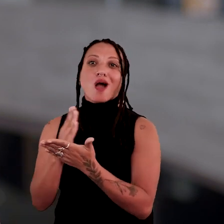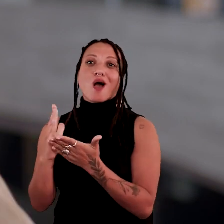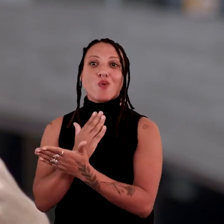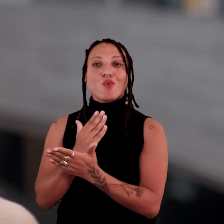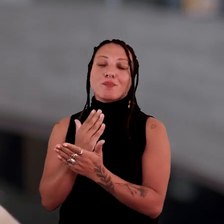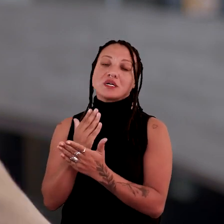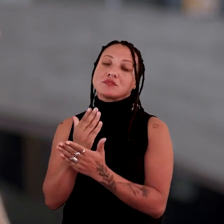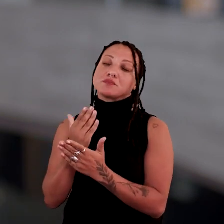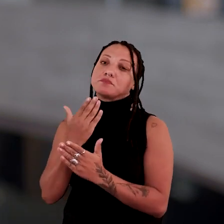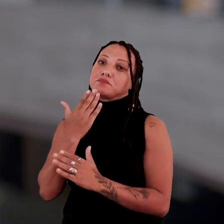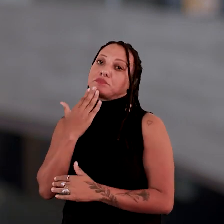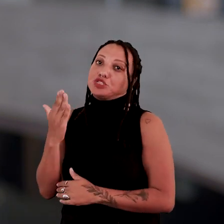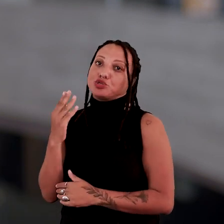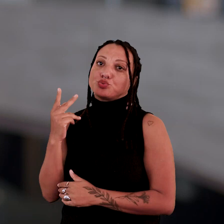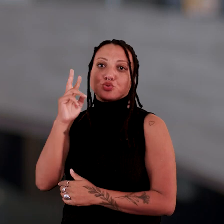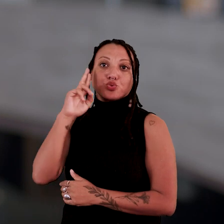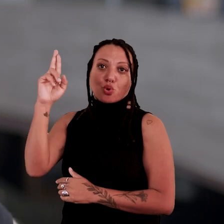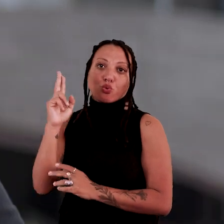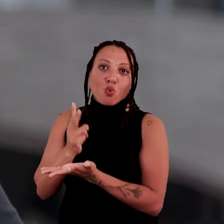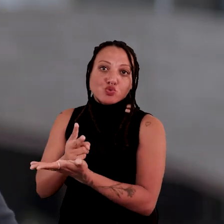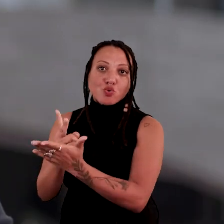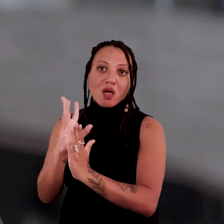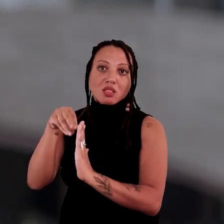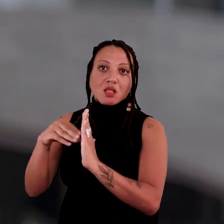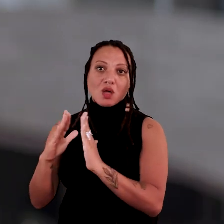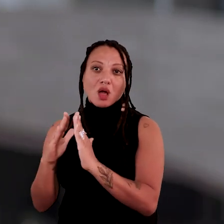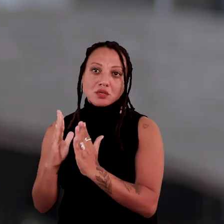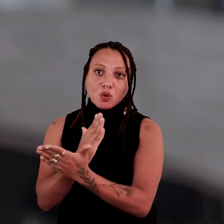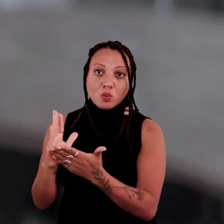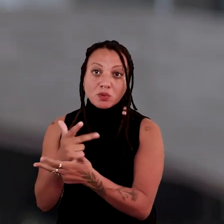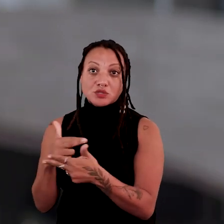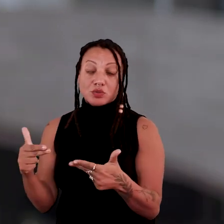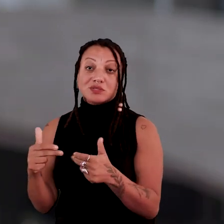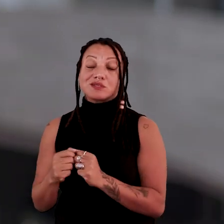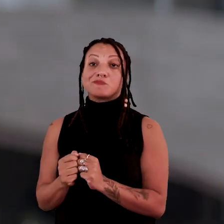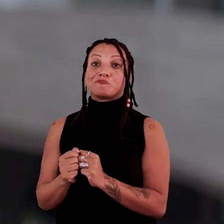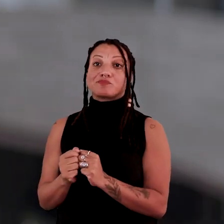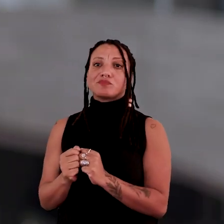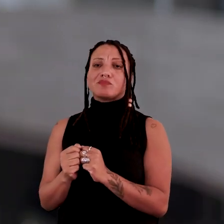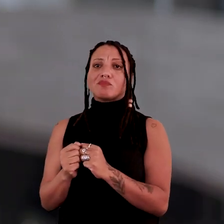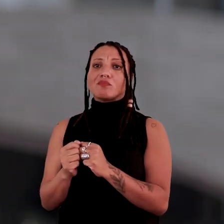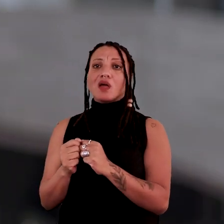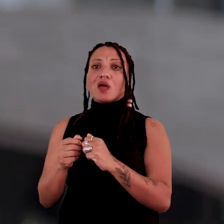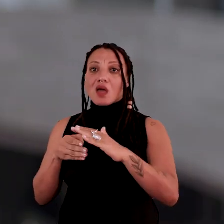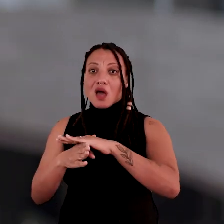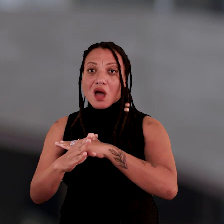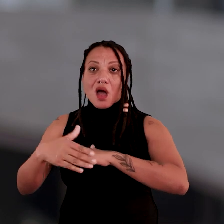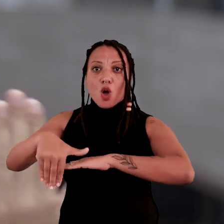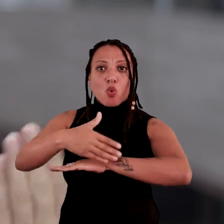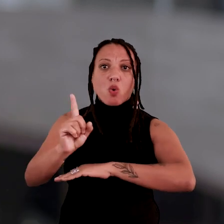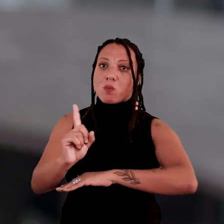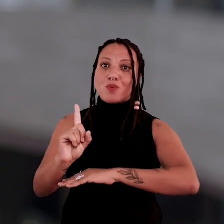abertura, ele é todo aberto para o interior da casa. Com isso, esse bloco de concreto, essa volumetria de